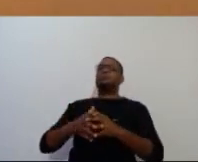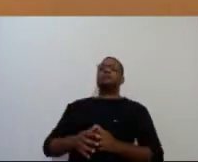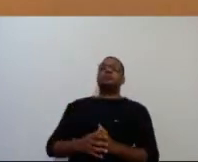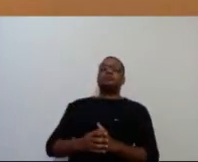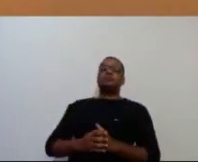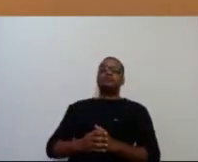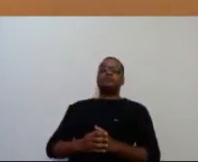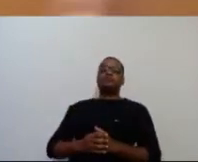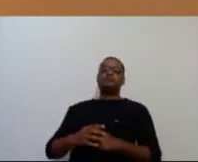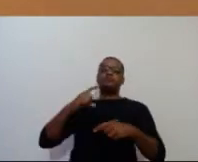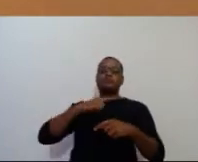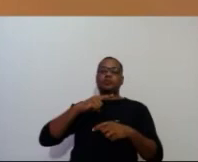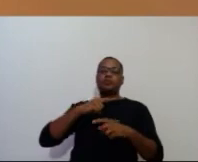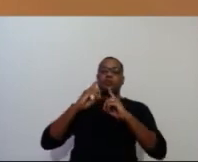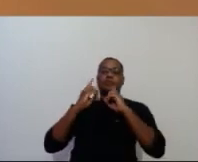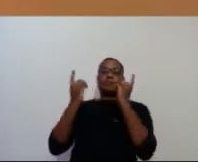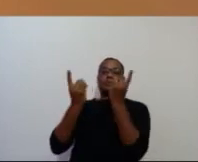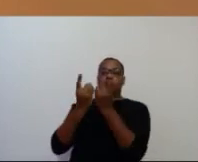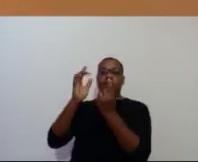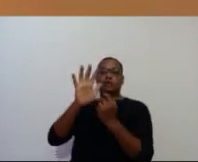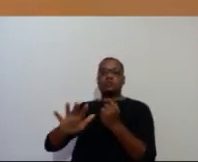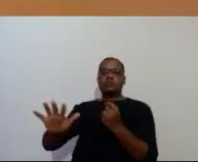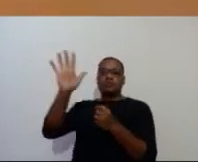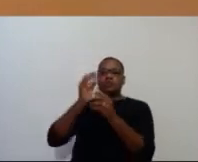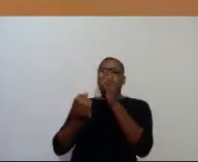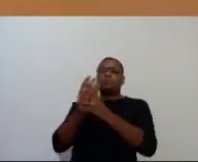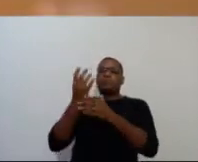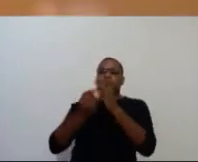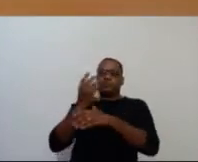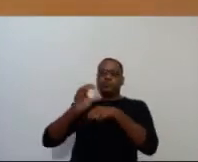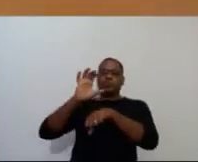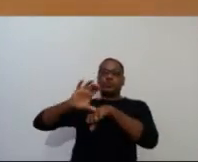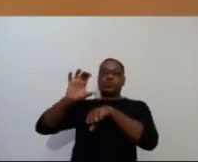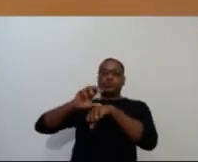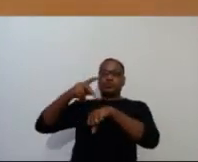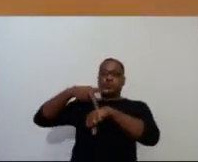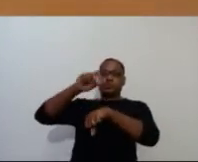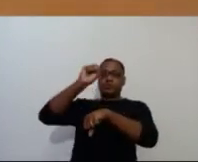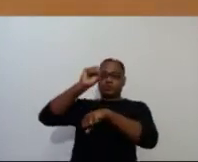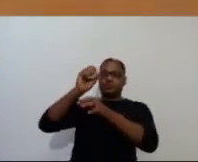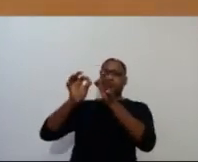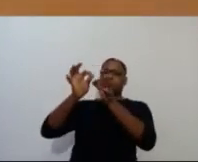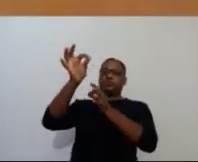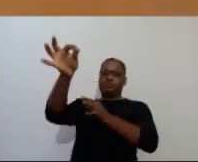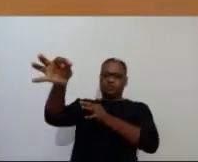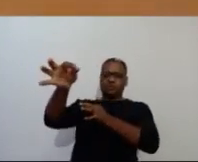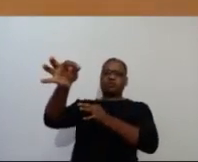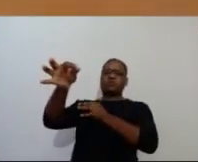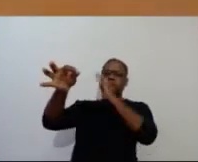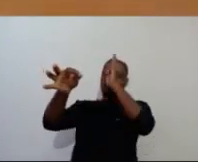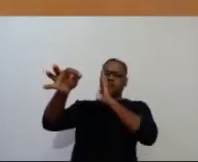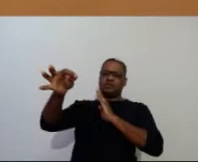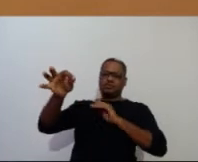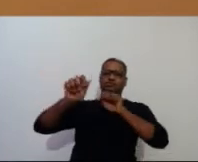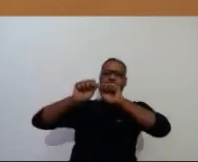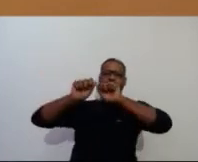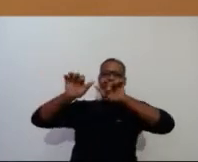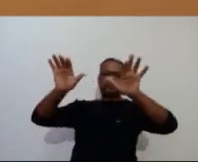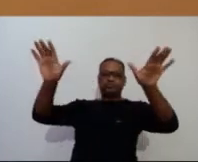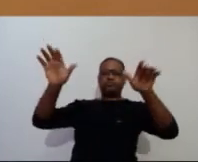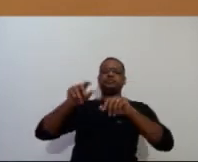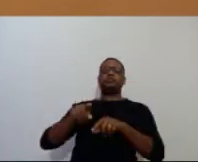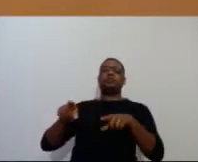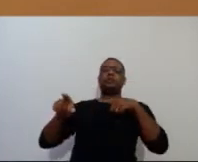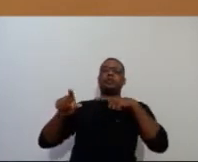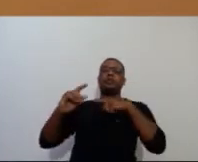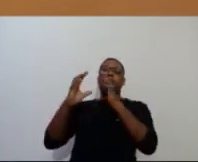todo o Brasil, no modelo de alguns DRs produziam, muitos DRs ofertavam, e a gente viu que isso esse